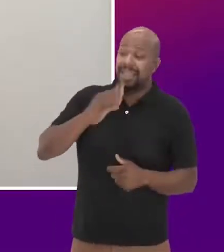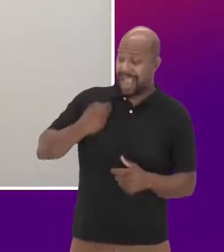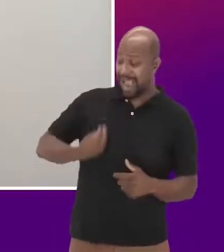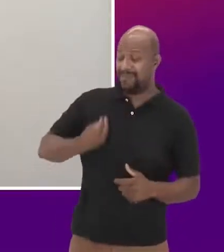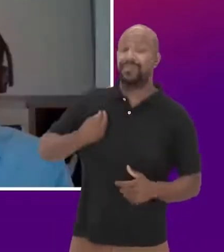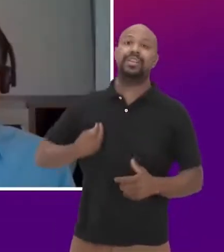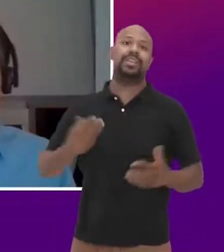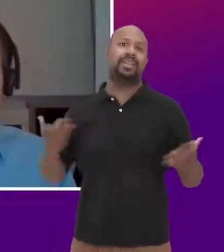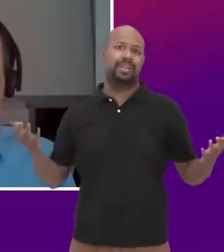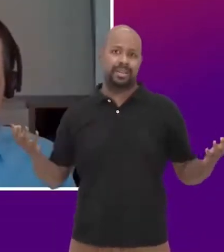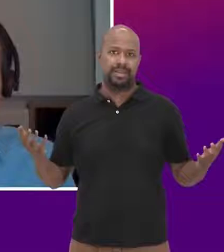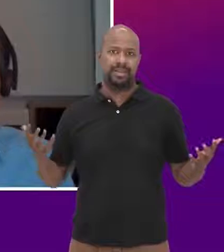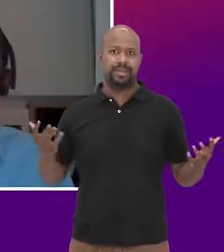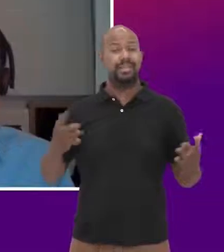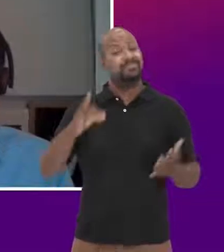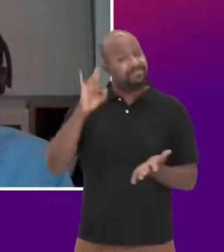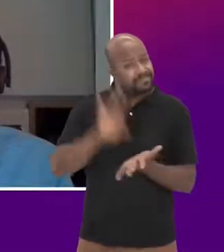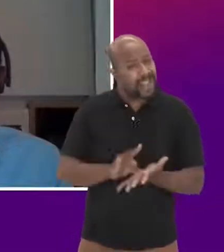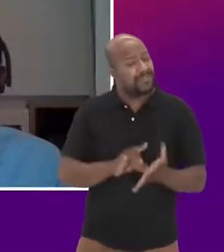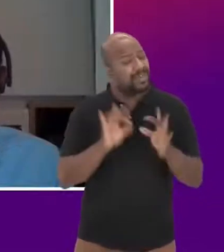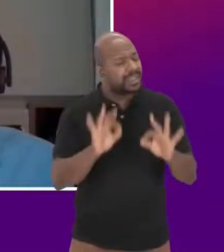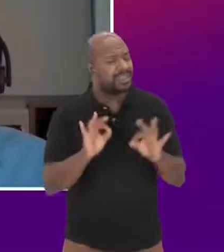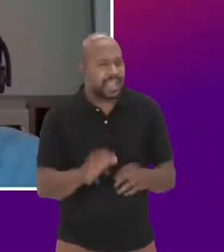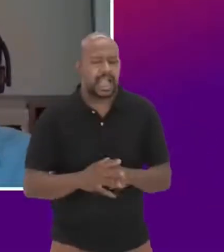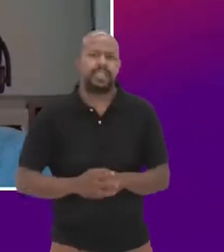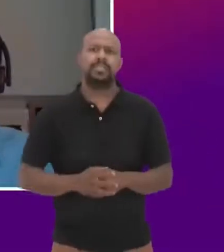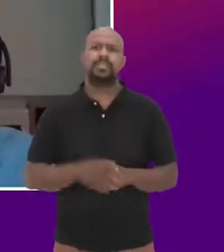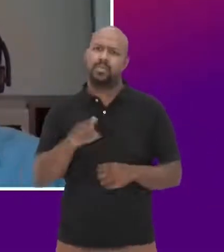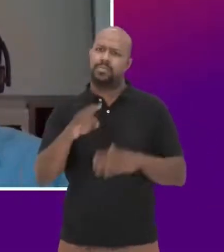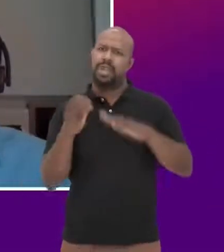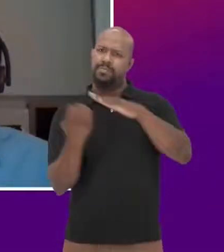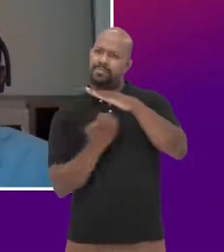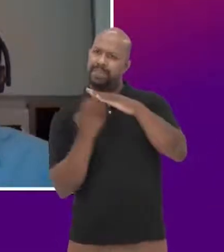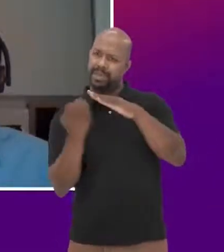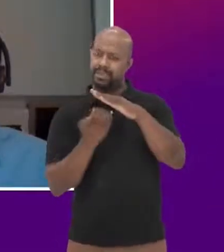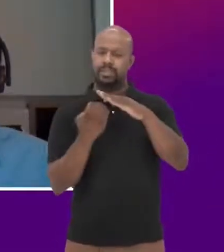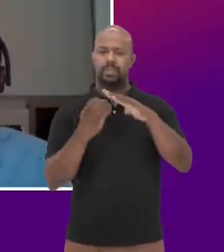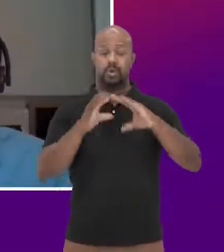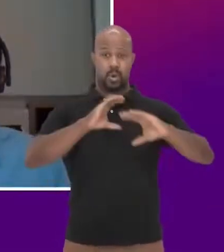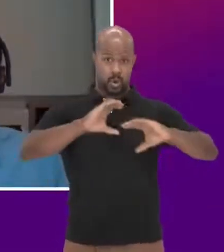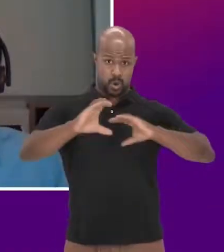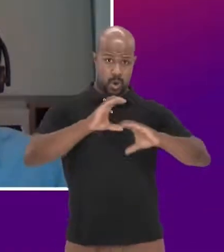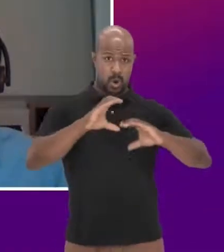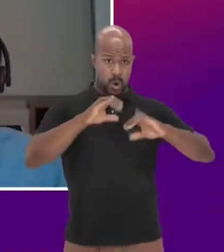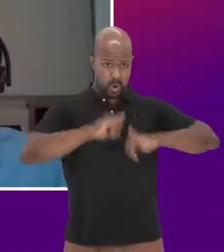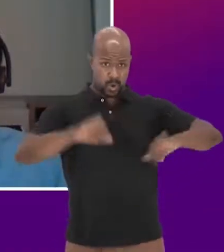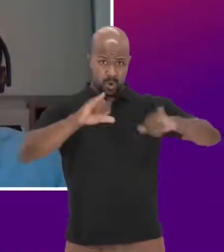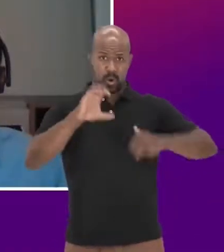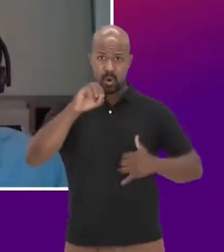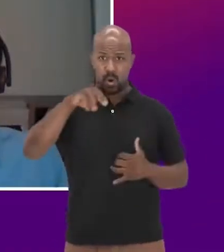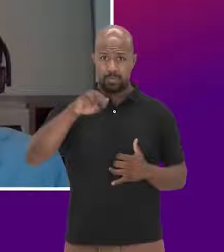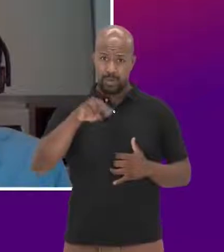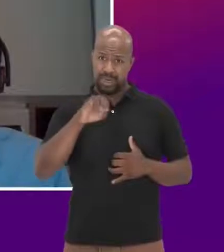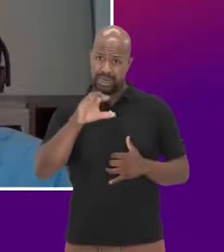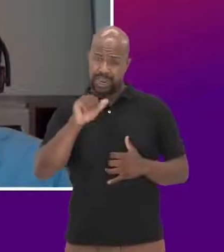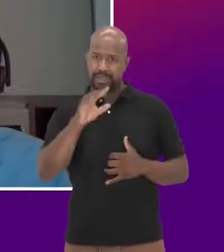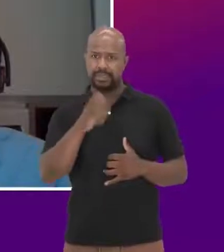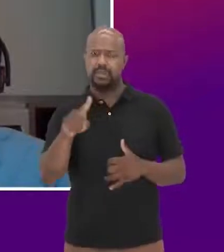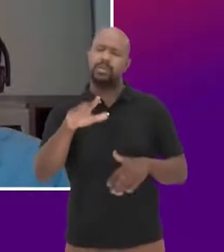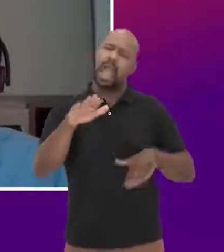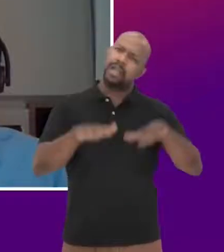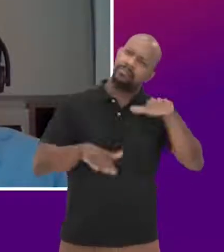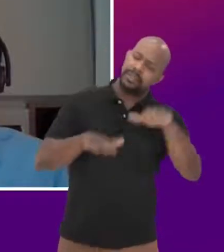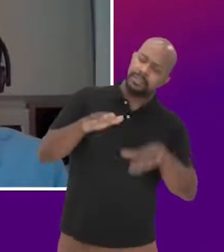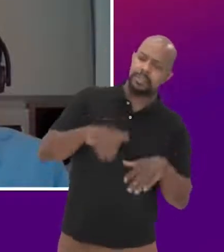vida. Na verdade, uma empresa de comunicação que de vez em